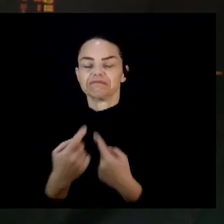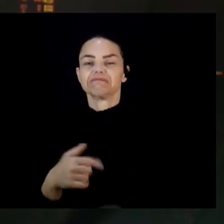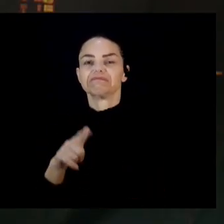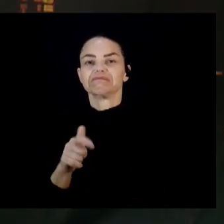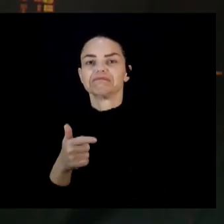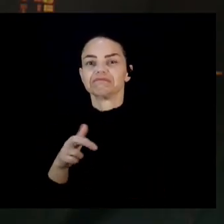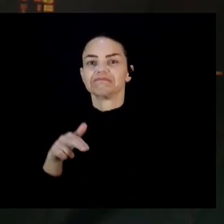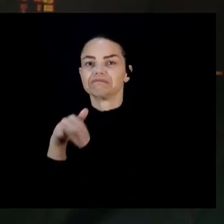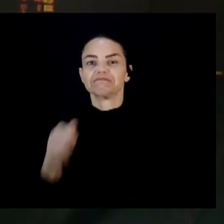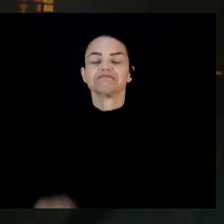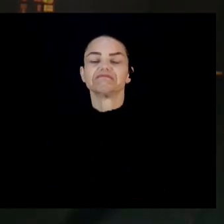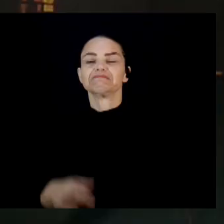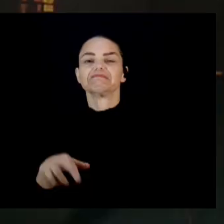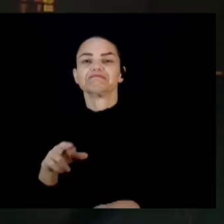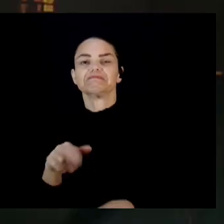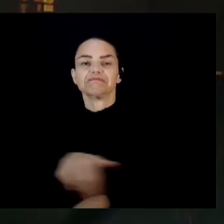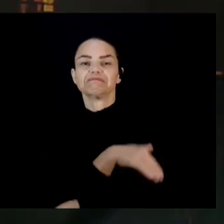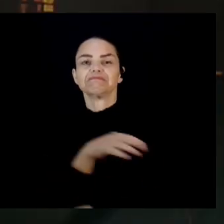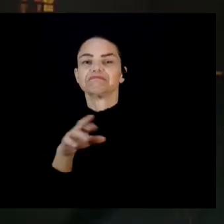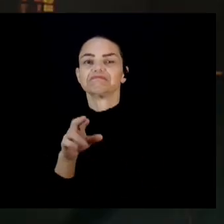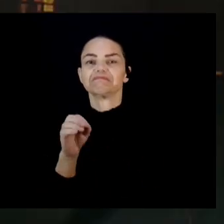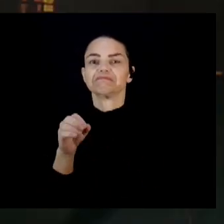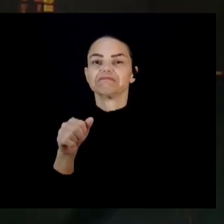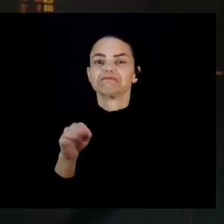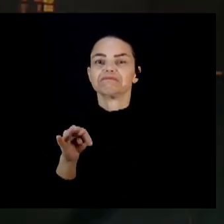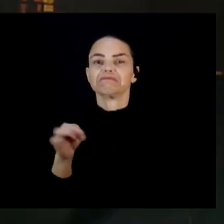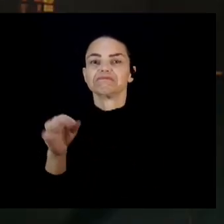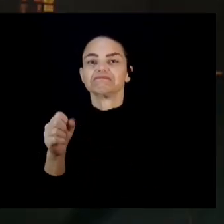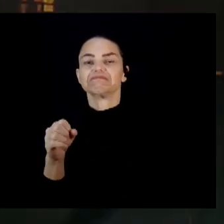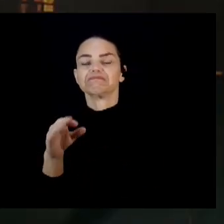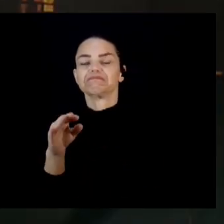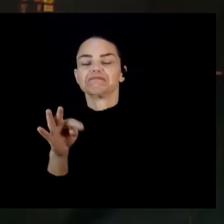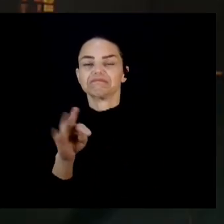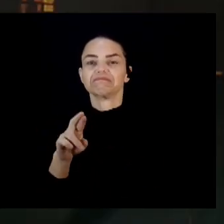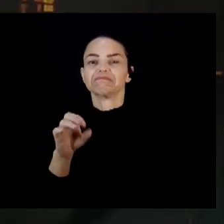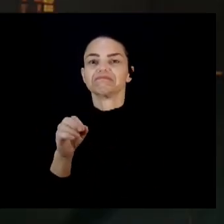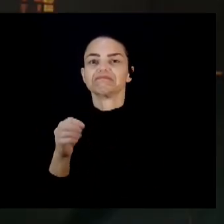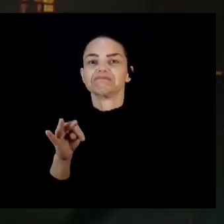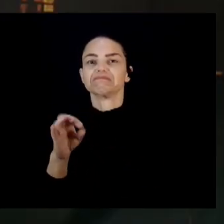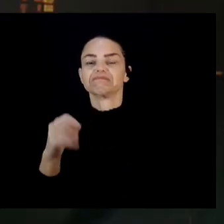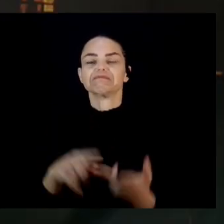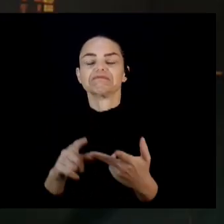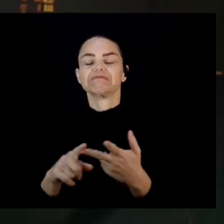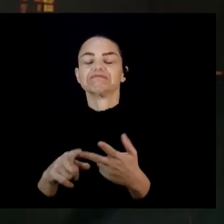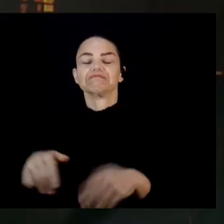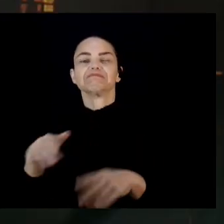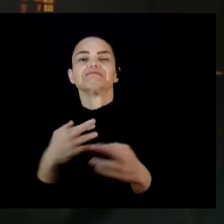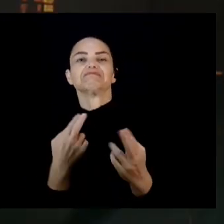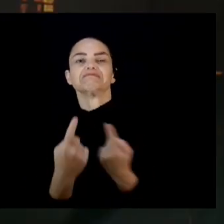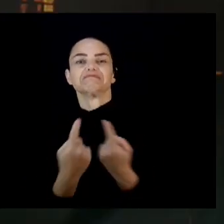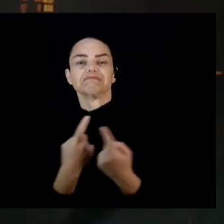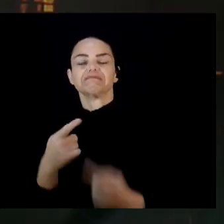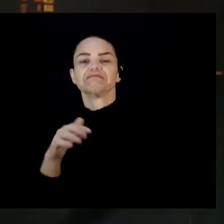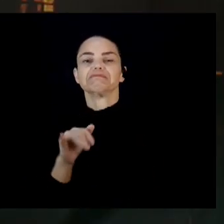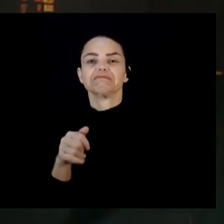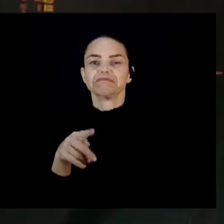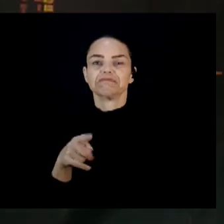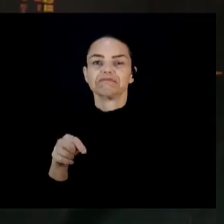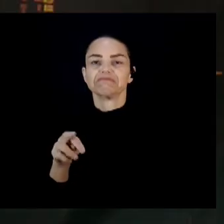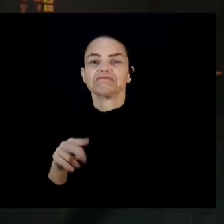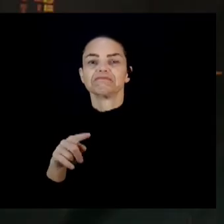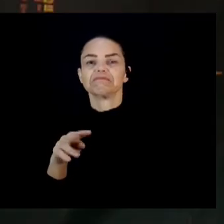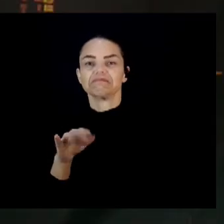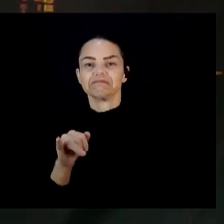Roberto Gomes Pedrosa, entre as vias Imperatriz Dona Tereza Cristina e Alaíde Nascimento de Lemos, da